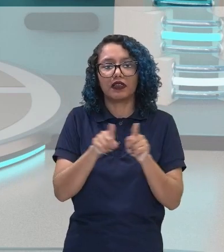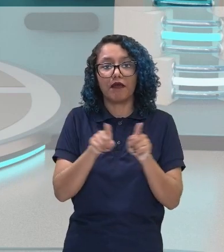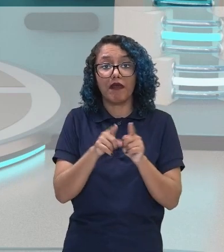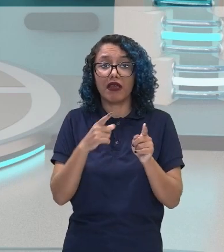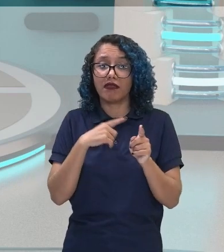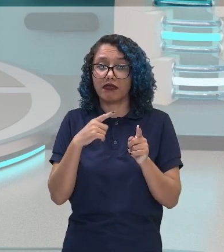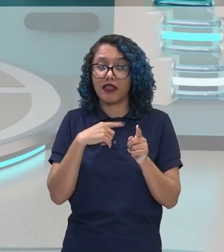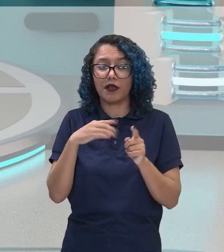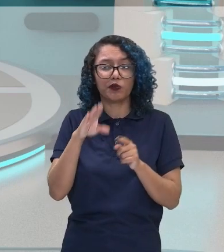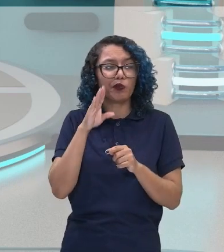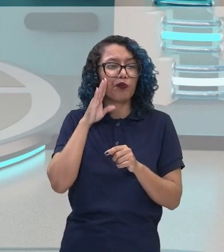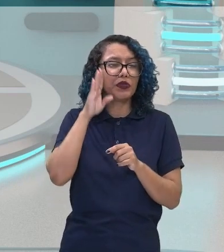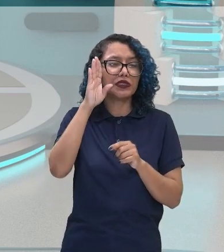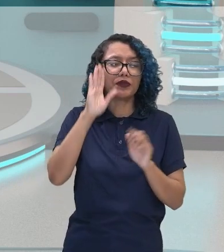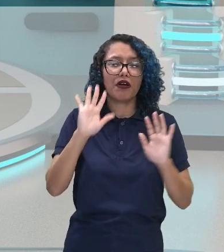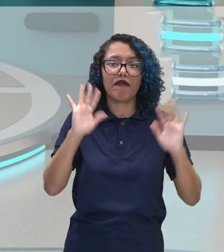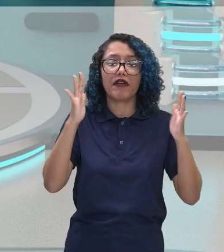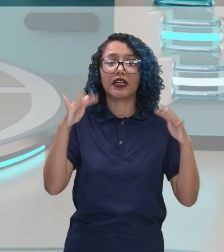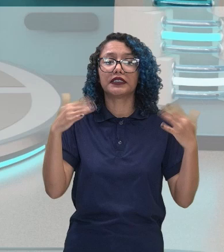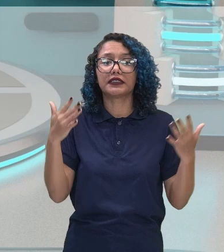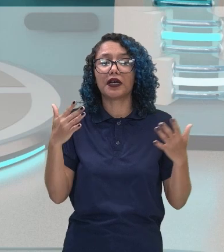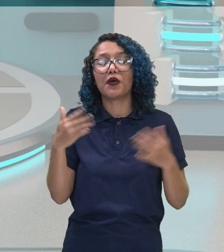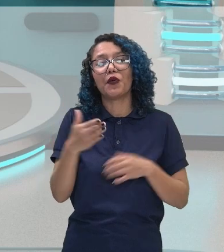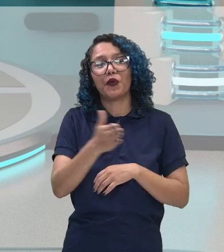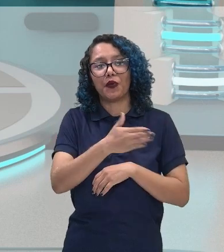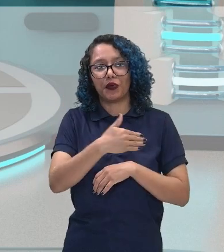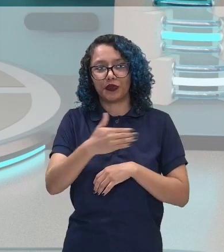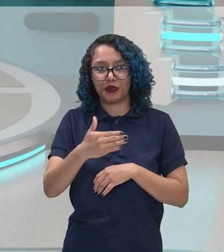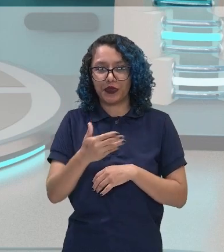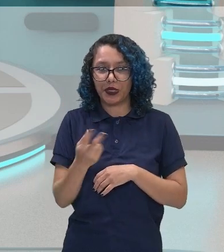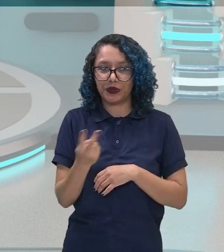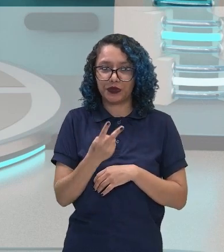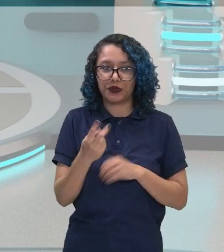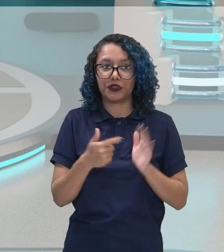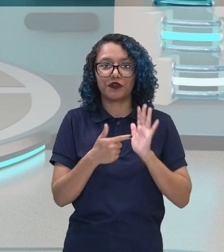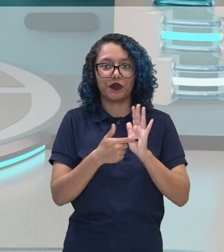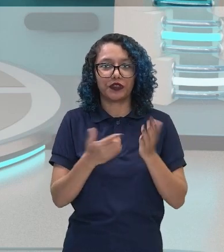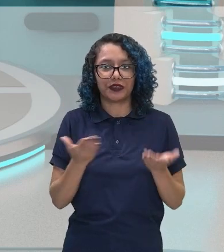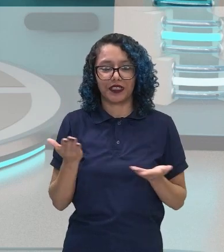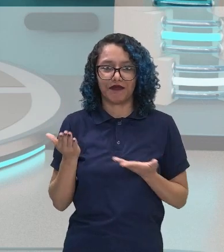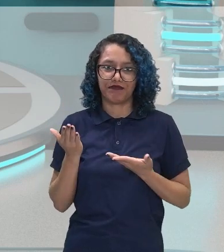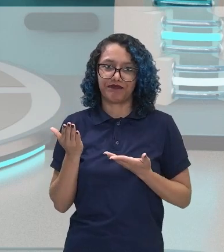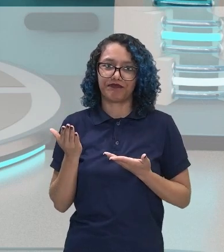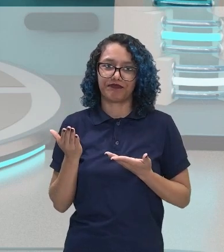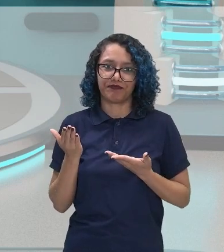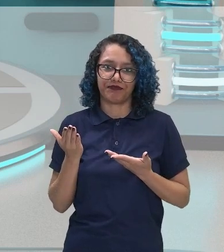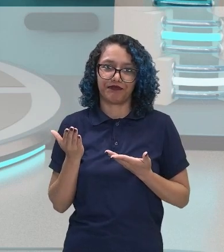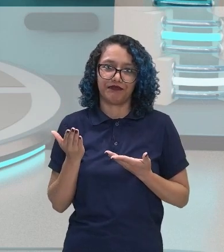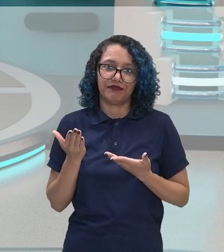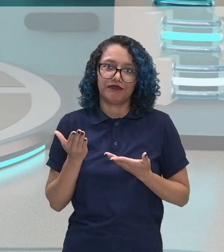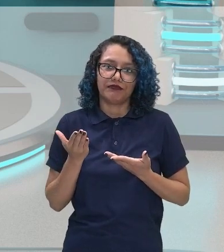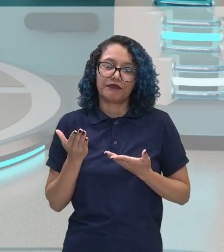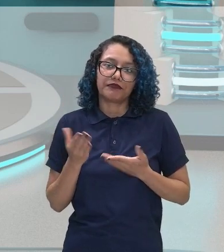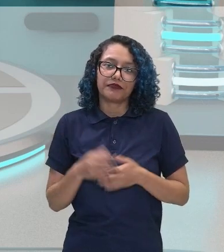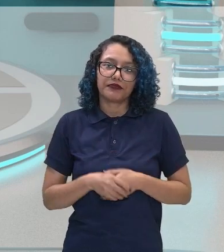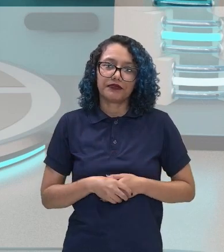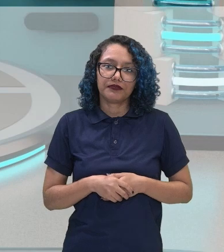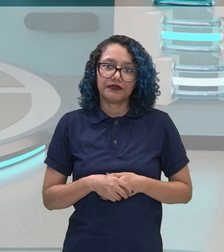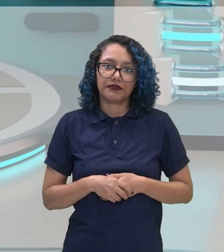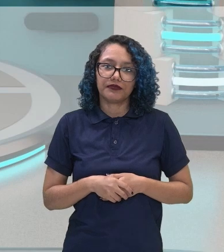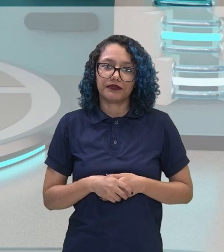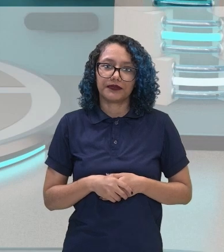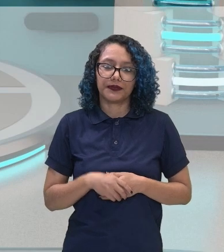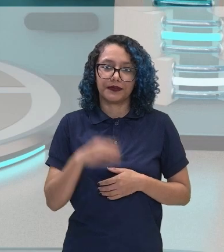astros da festa, que é o Acaradisco e o Cardinal, que eu trouxe para vocês aqui um exemplo, né? Pedi que